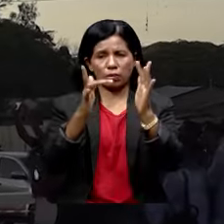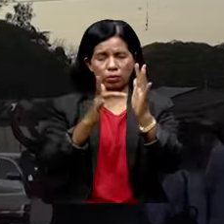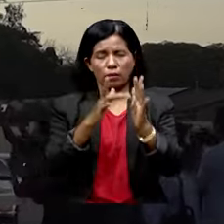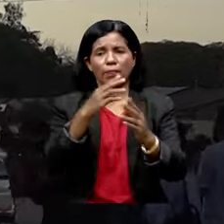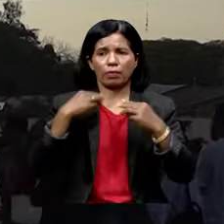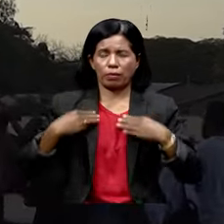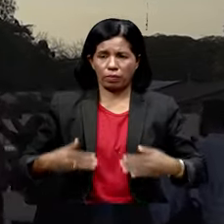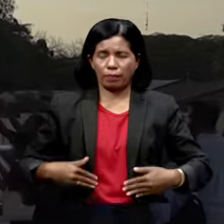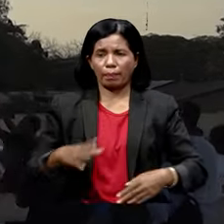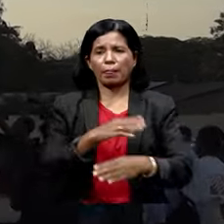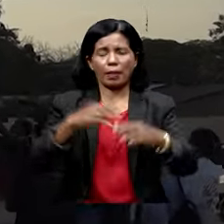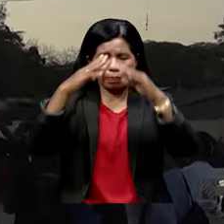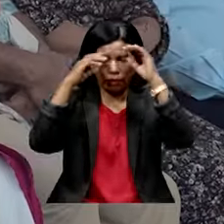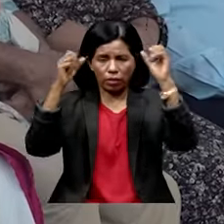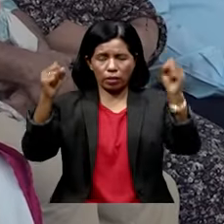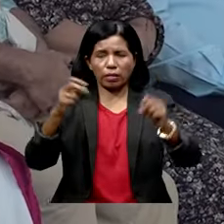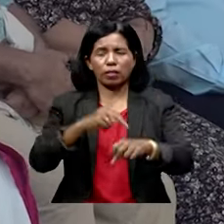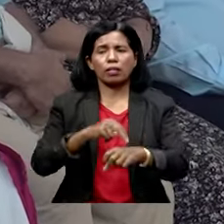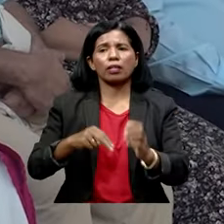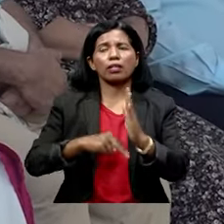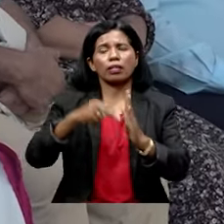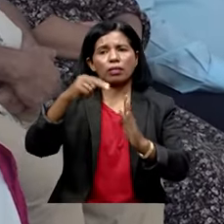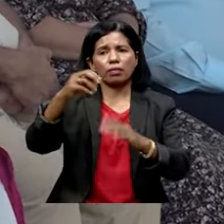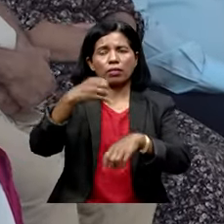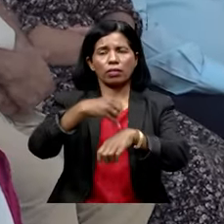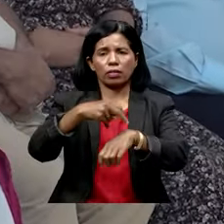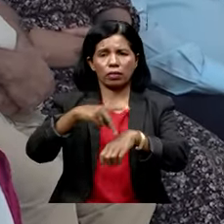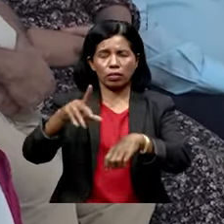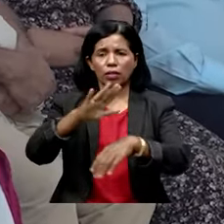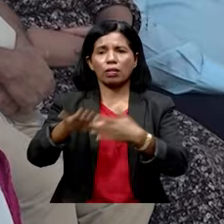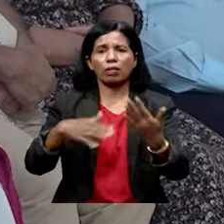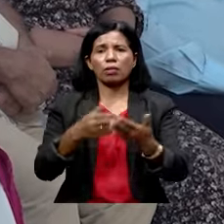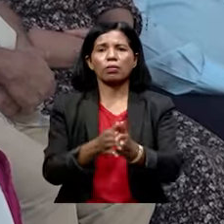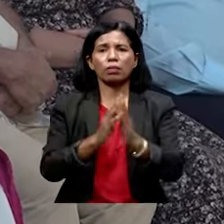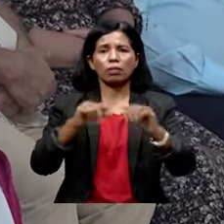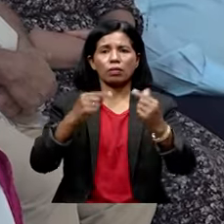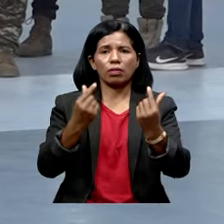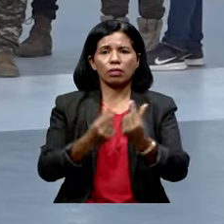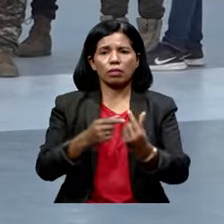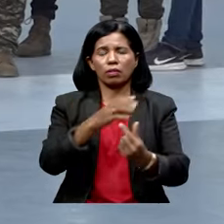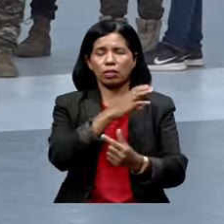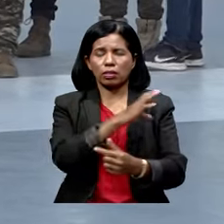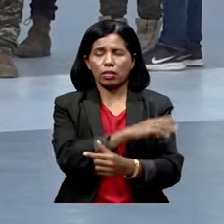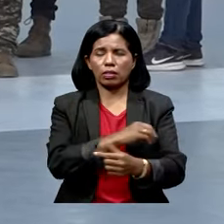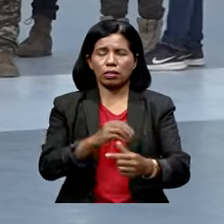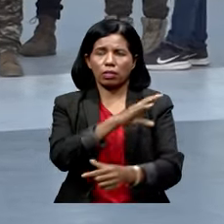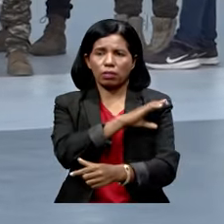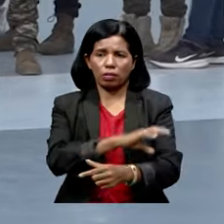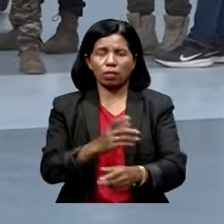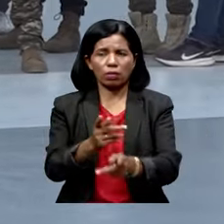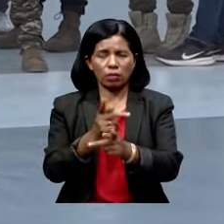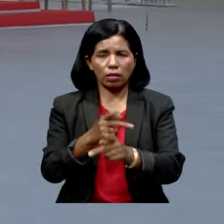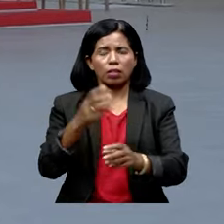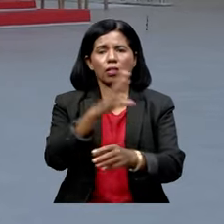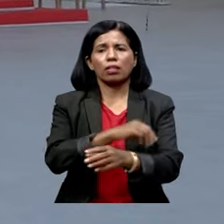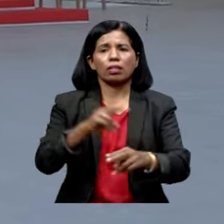Comissão Alto Nível Institucional, Tomás Cabral, custo da equipa segurança, atua segura altar e fere, tambara e ona sassane